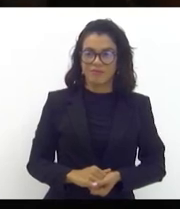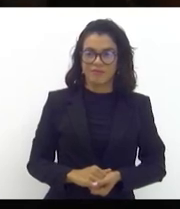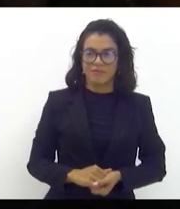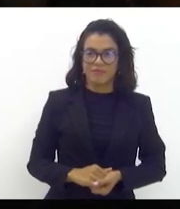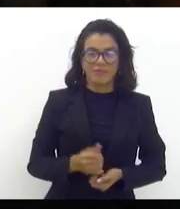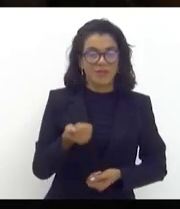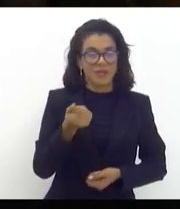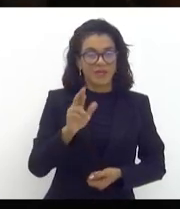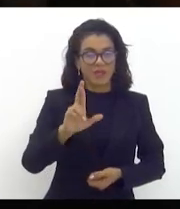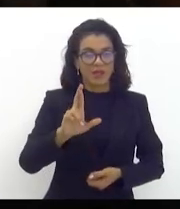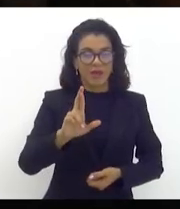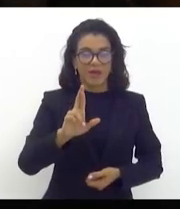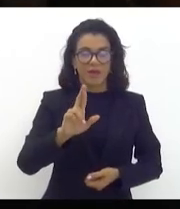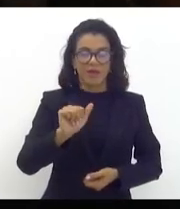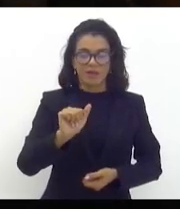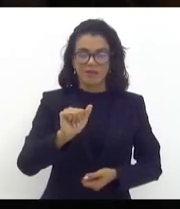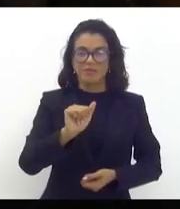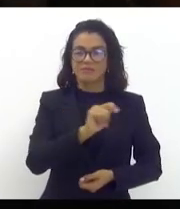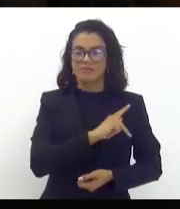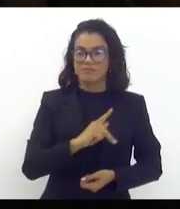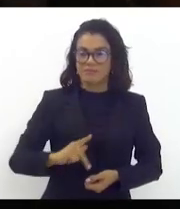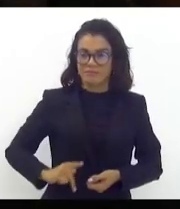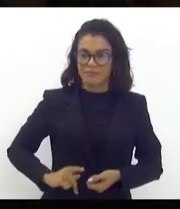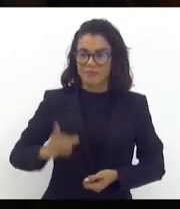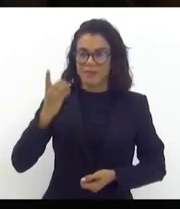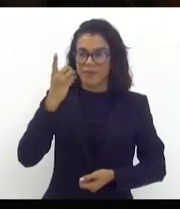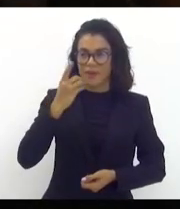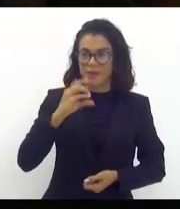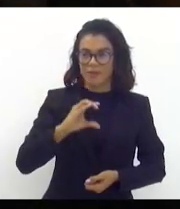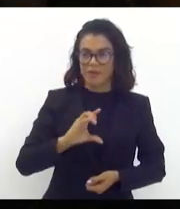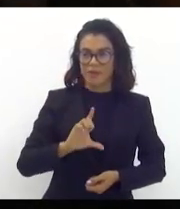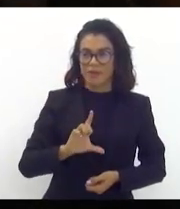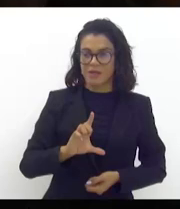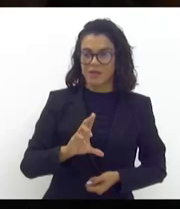Senhora presidente, deputada Lucinha,